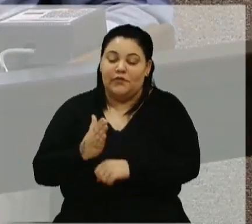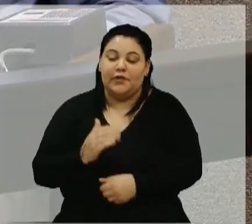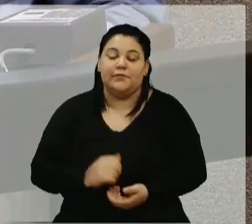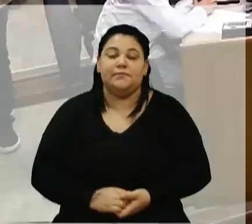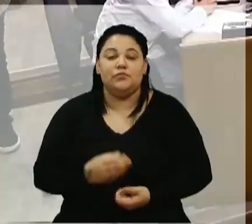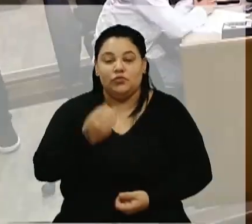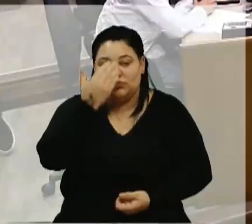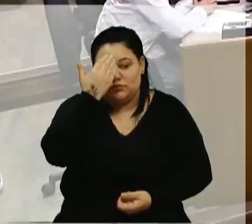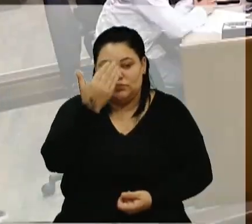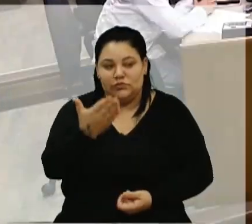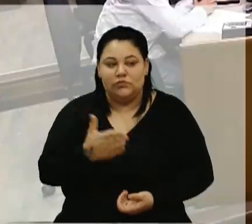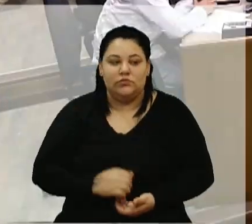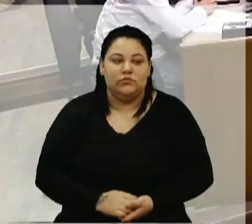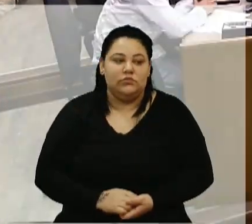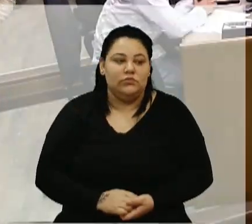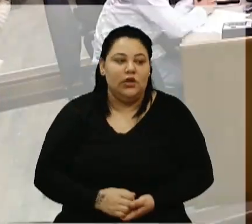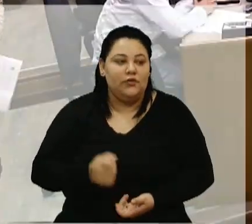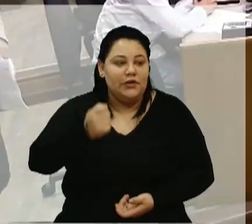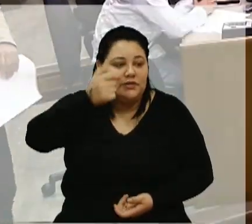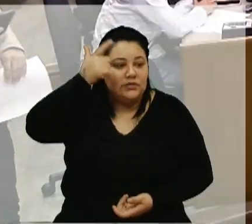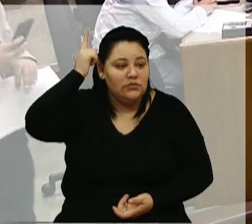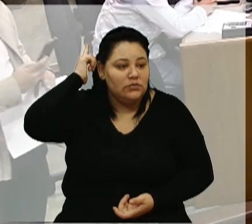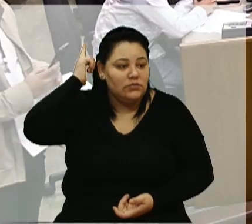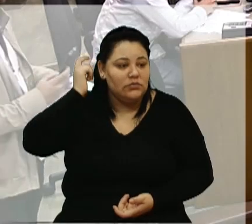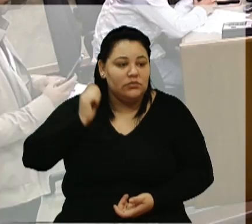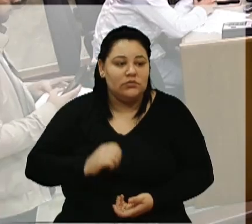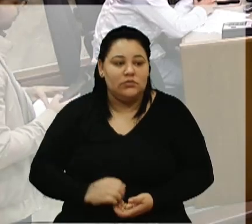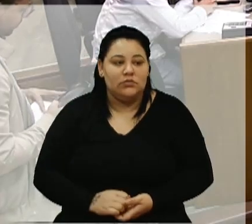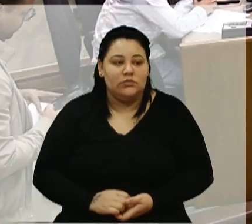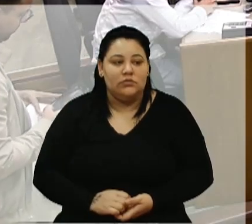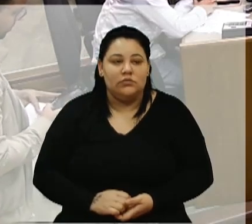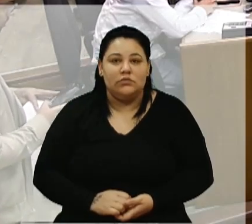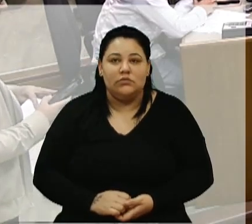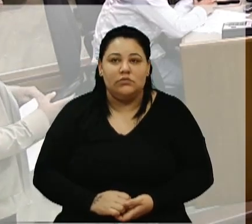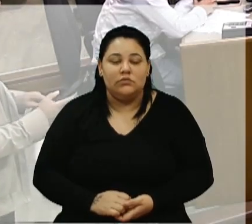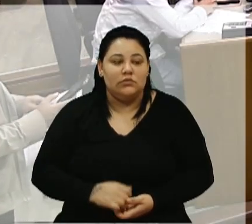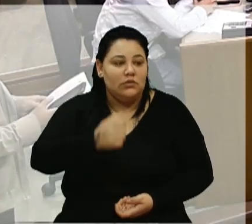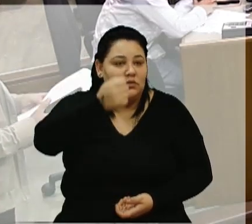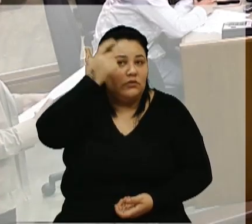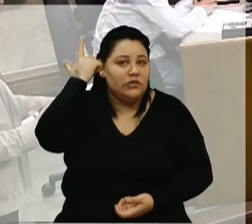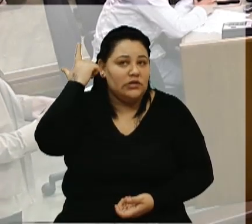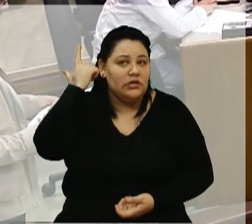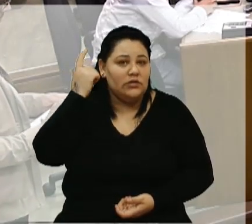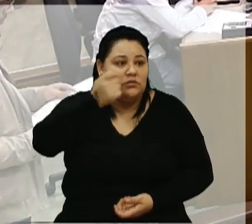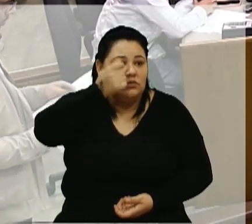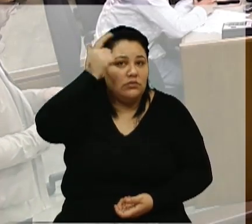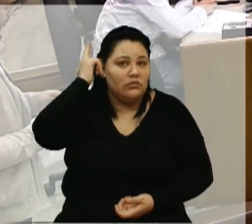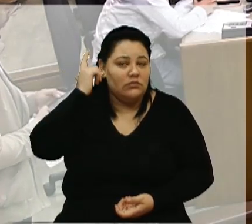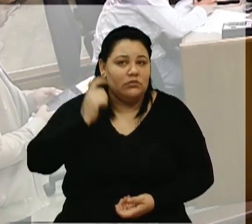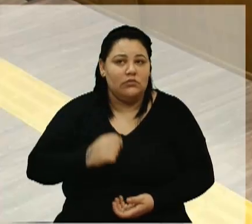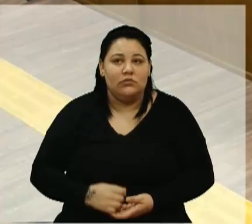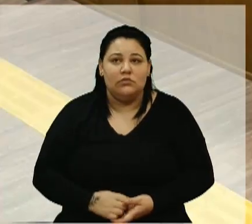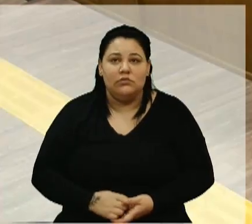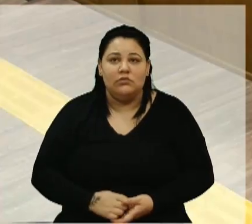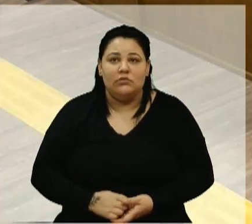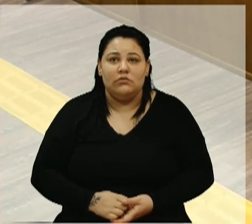Muito obrigado. Declaração de voto, vereador Zé D'Ambrós. Senhor presidente,